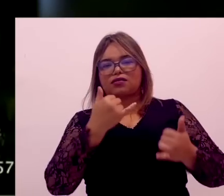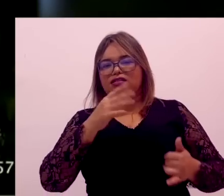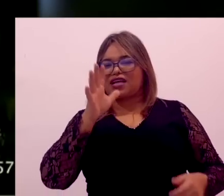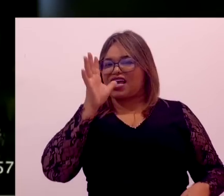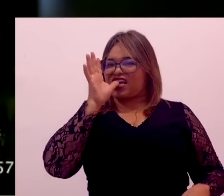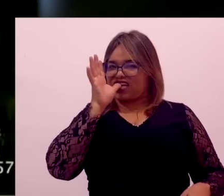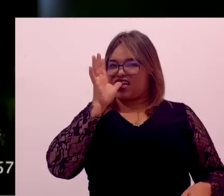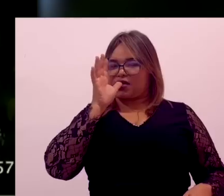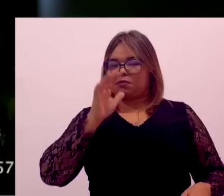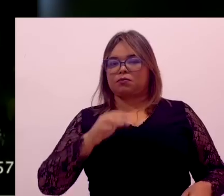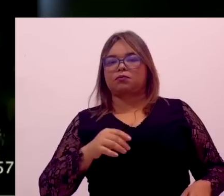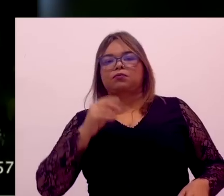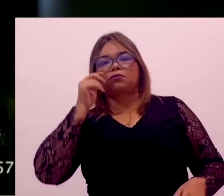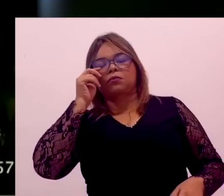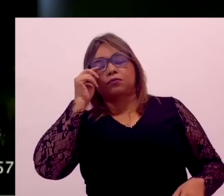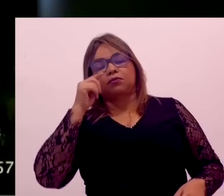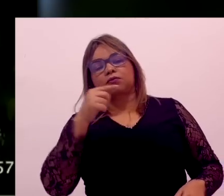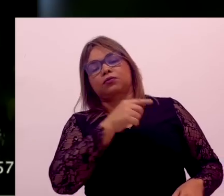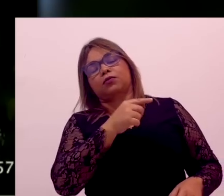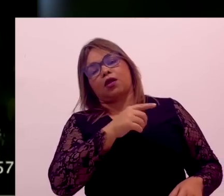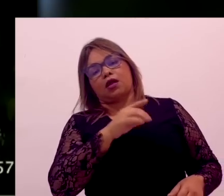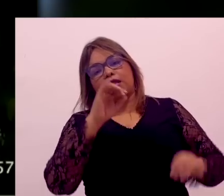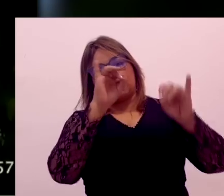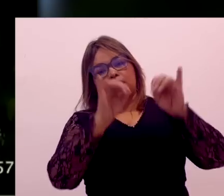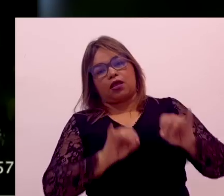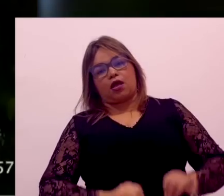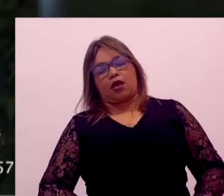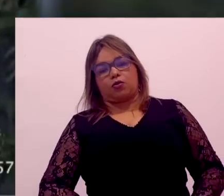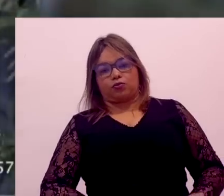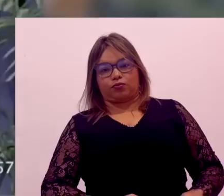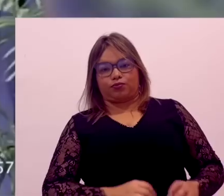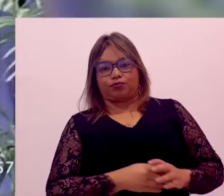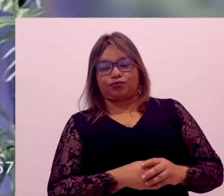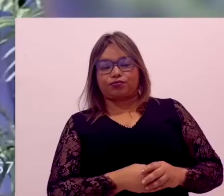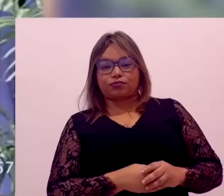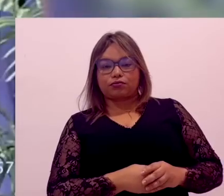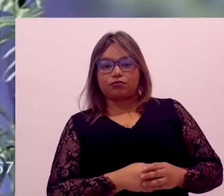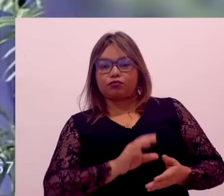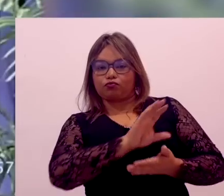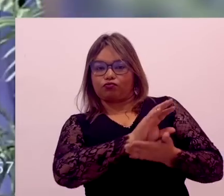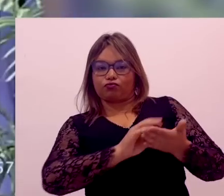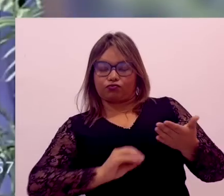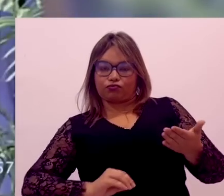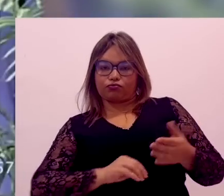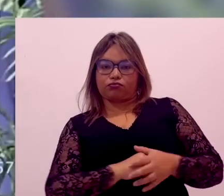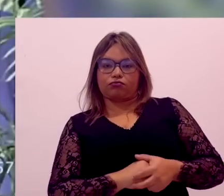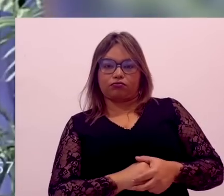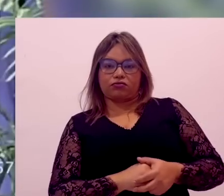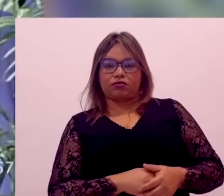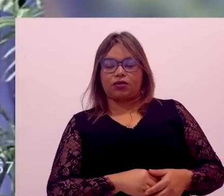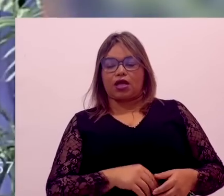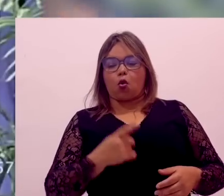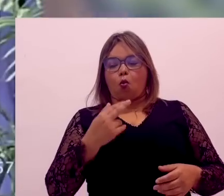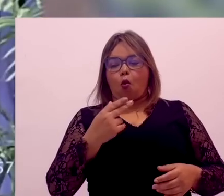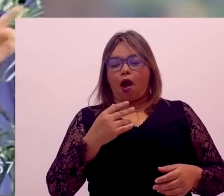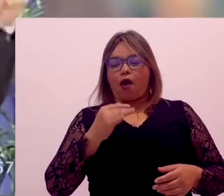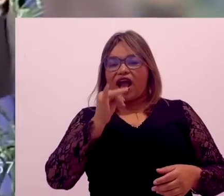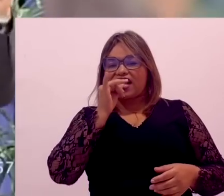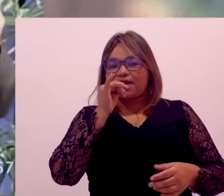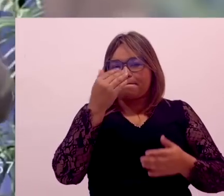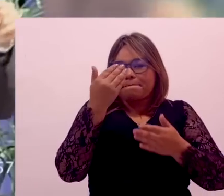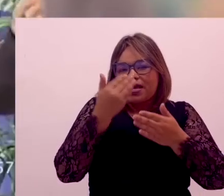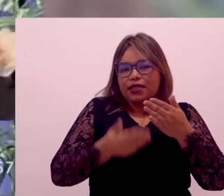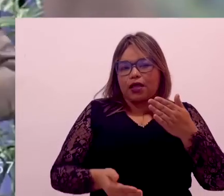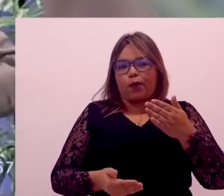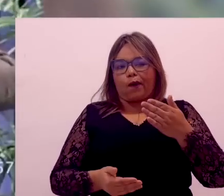o juntou e construiu a parte que faltava. Mas não vamos entrar em muitos detalhes agora. Ela